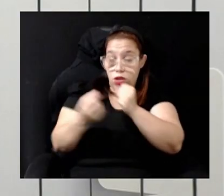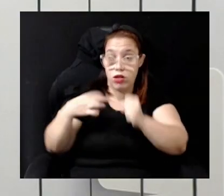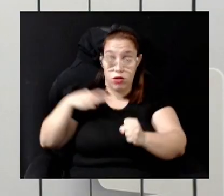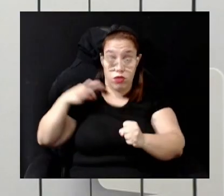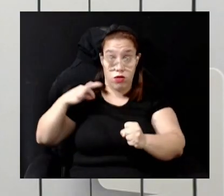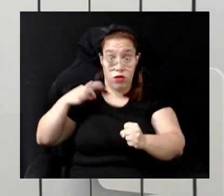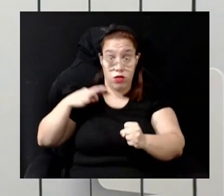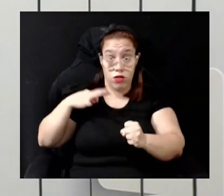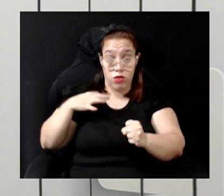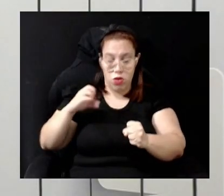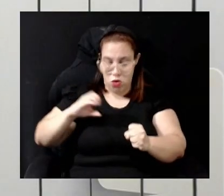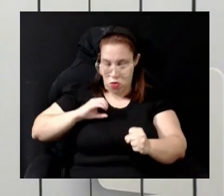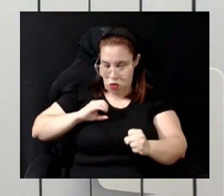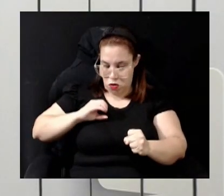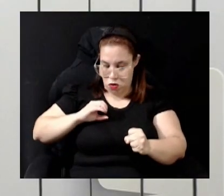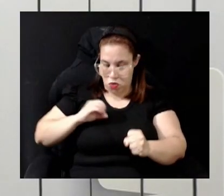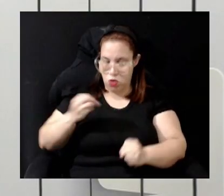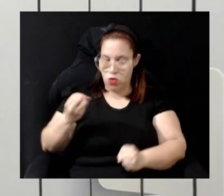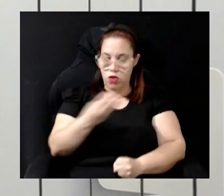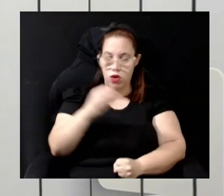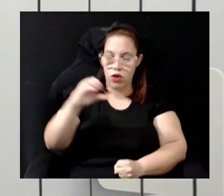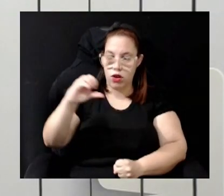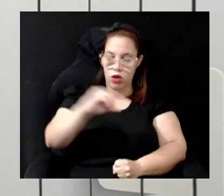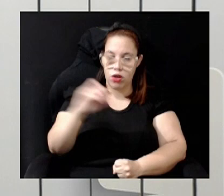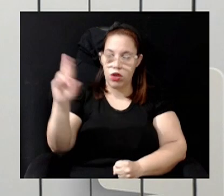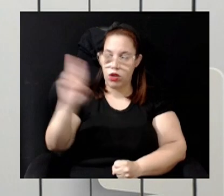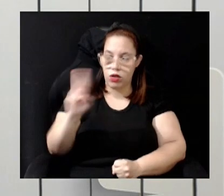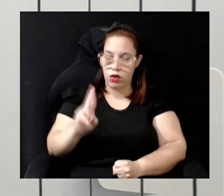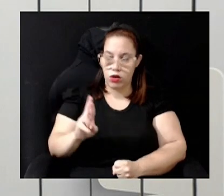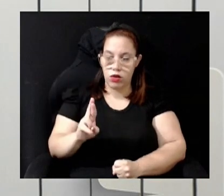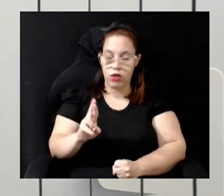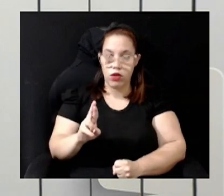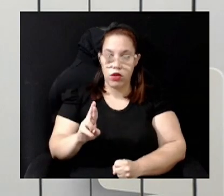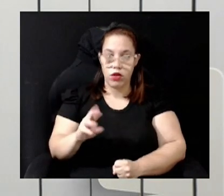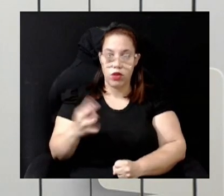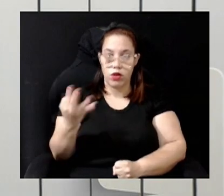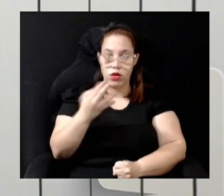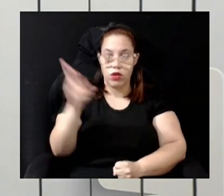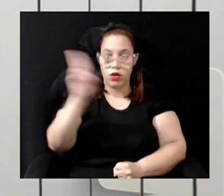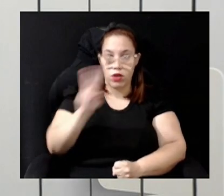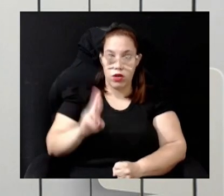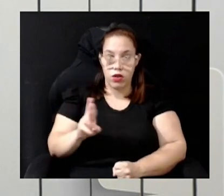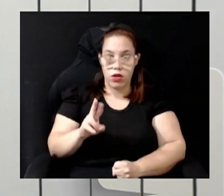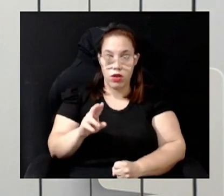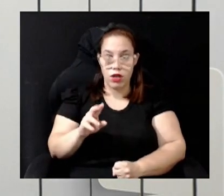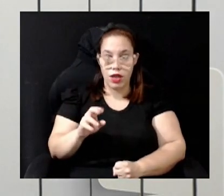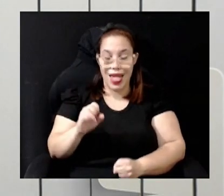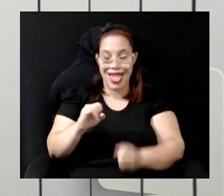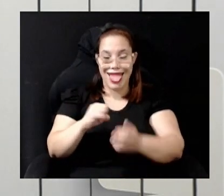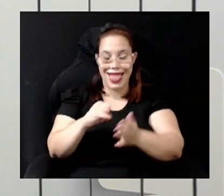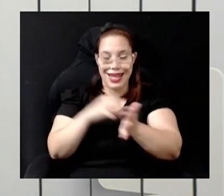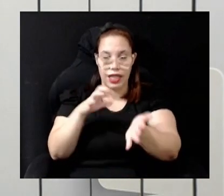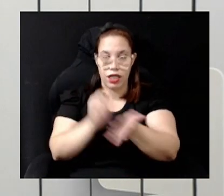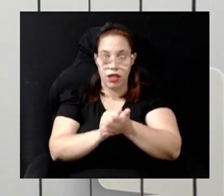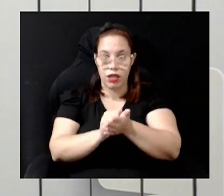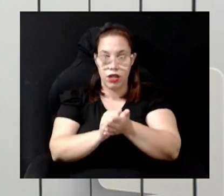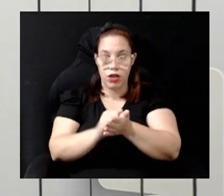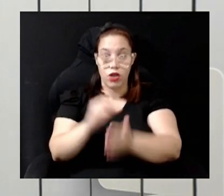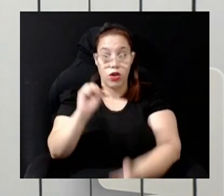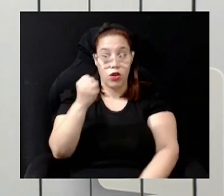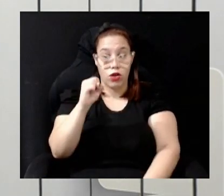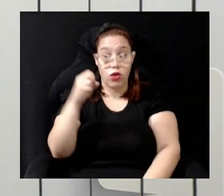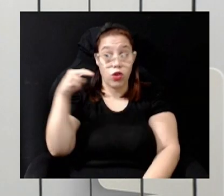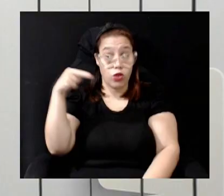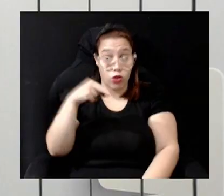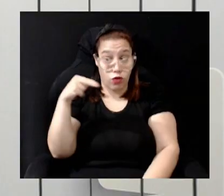bottom, custa R$ 39,99, mais R$ 4,00 da taxa do site, isso até o dia 8 de novembro.